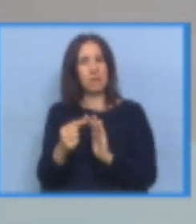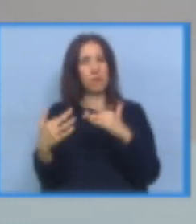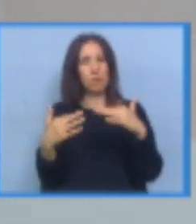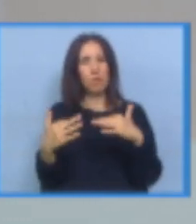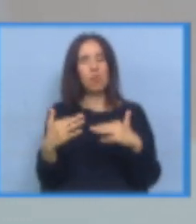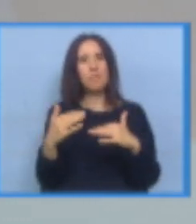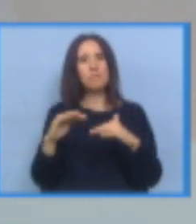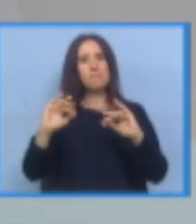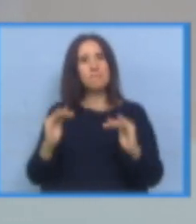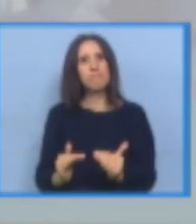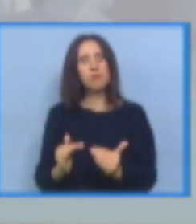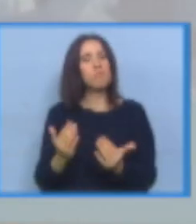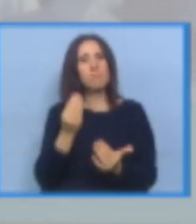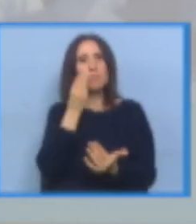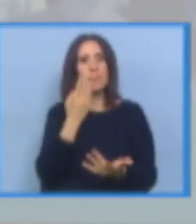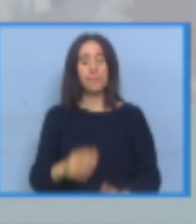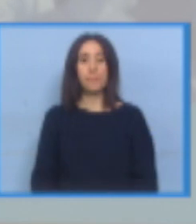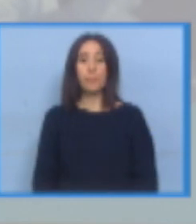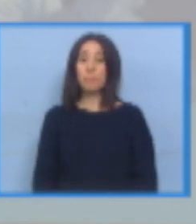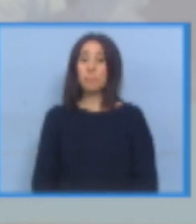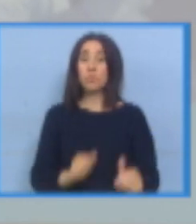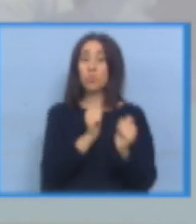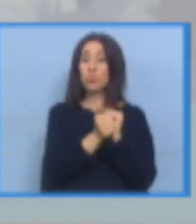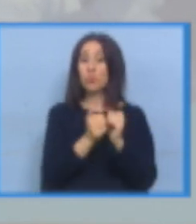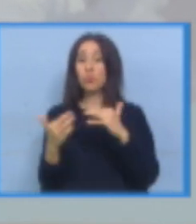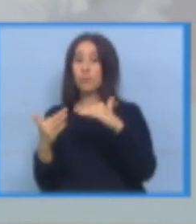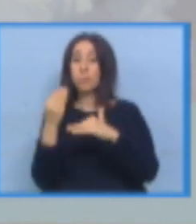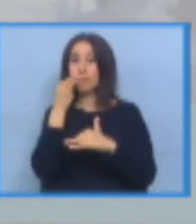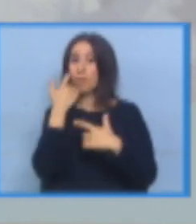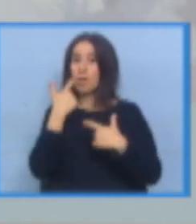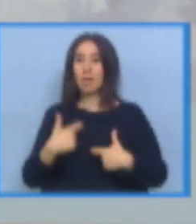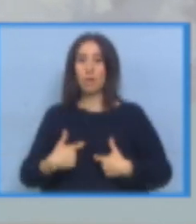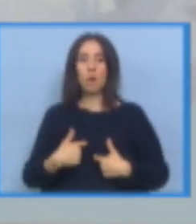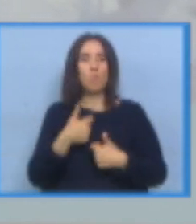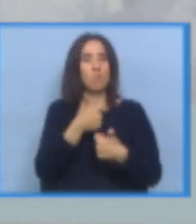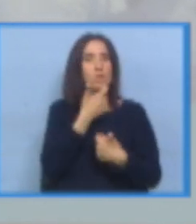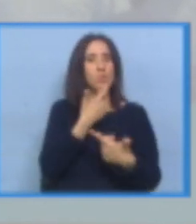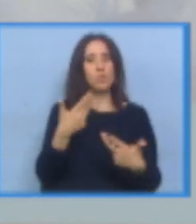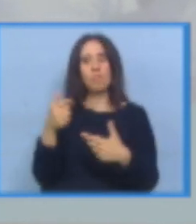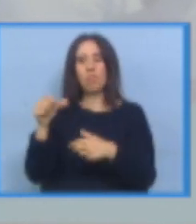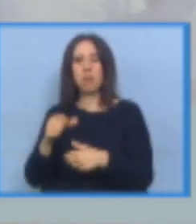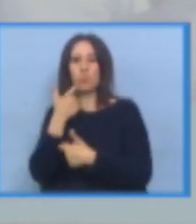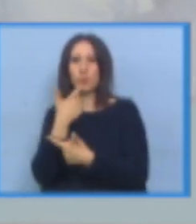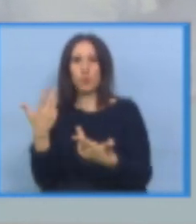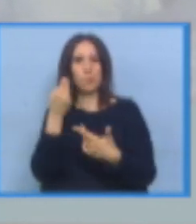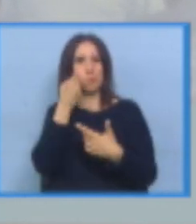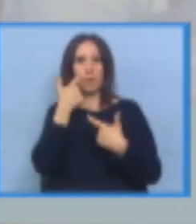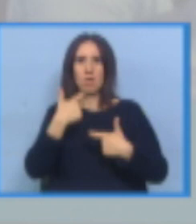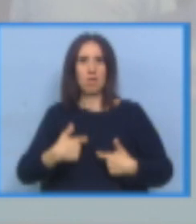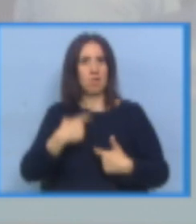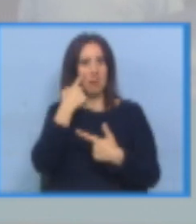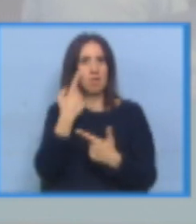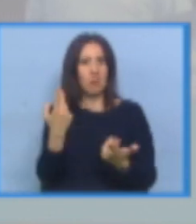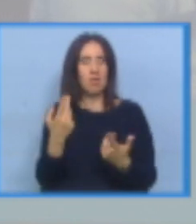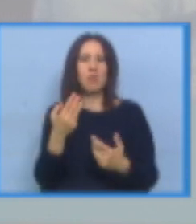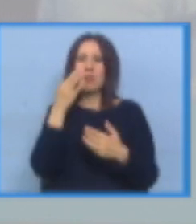menos expressão? O desporto e o futebol é um fator humano, onde está tudo de bom e tudo de mau também, como expressão humana que é, não é? E,